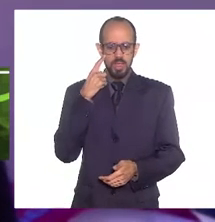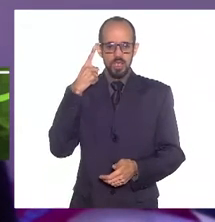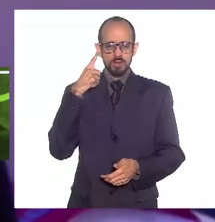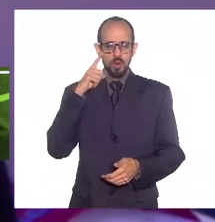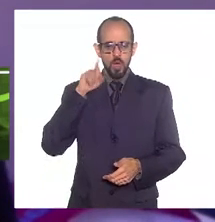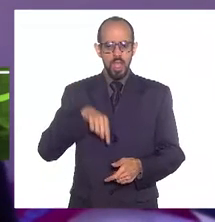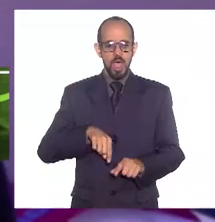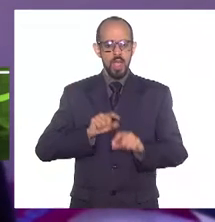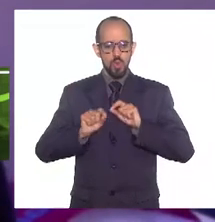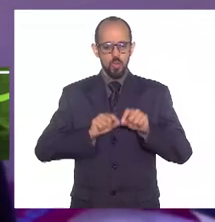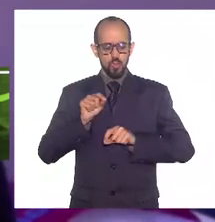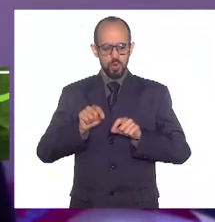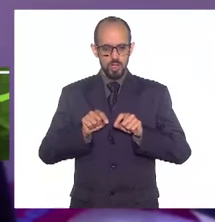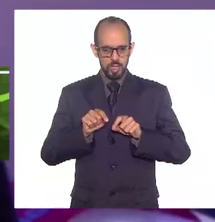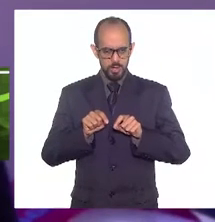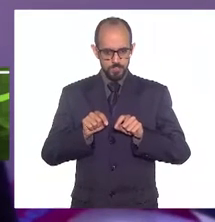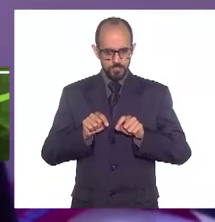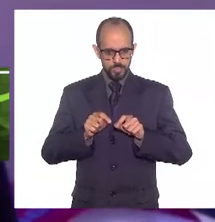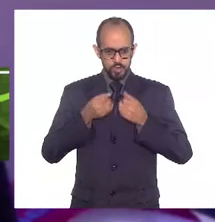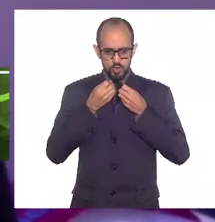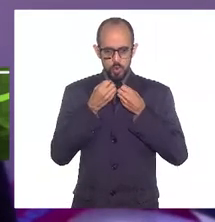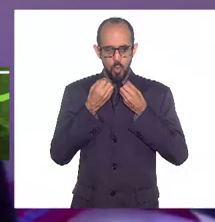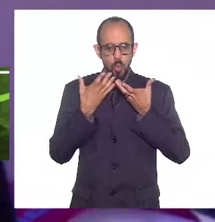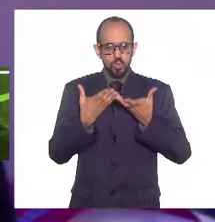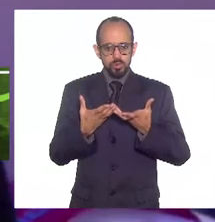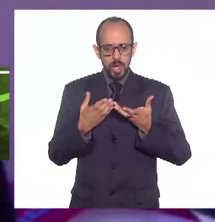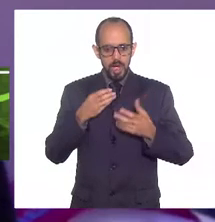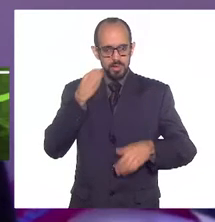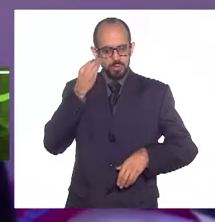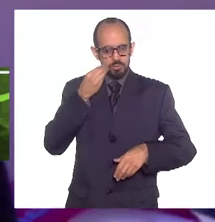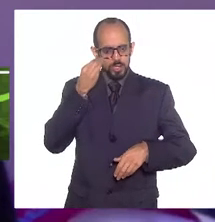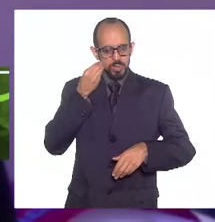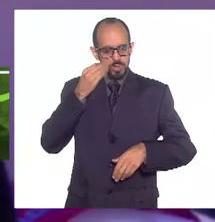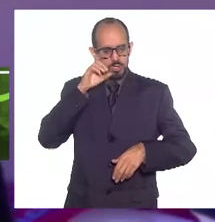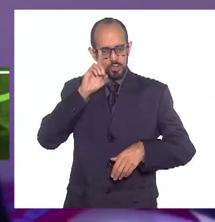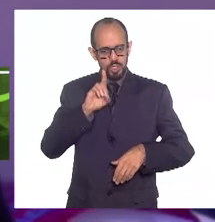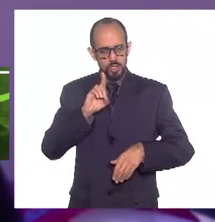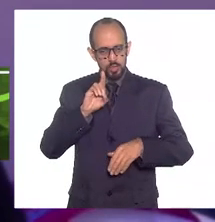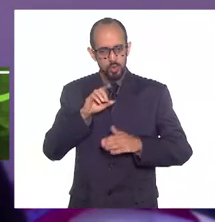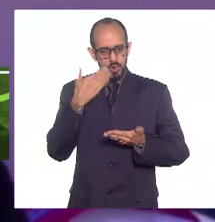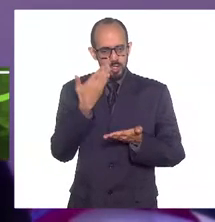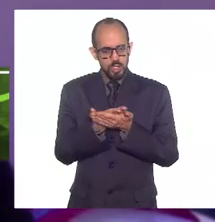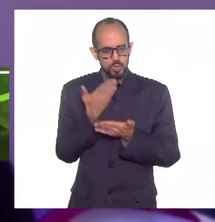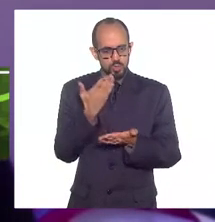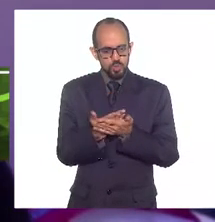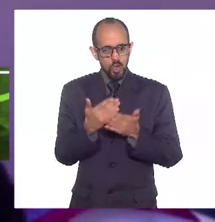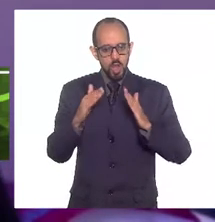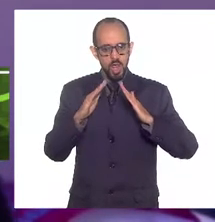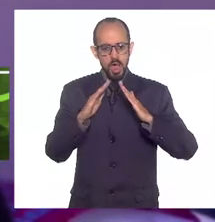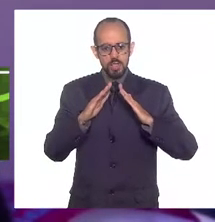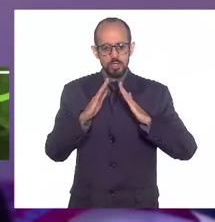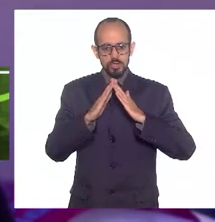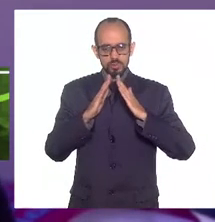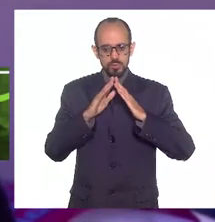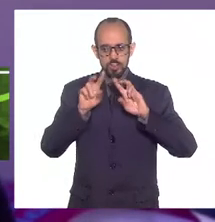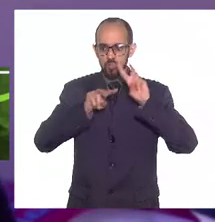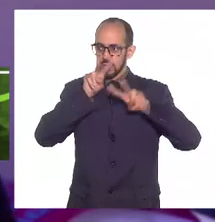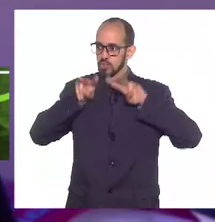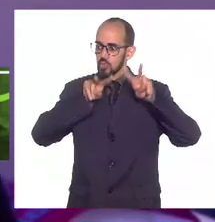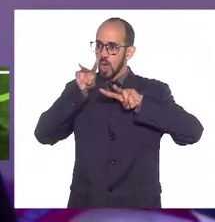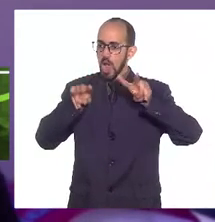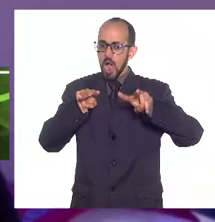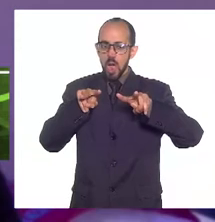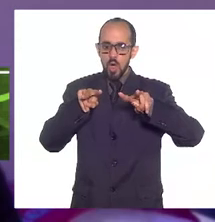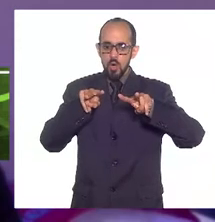contar um pouco da nossa experiência como diretora da Escola de Artes Visuais do Parque Laje que foi fundada há 46